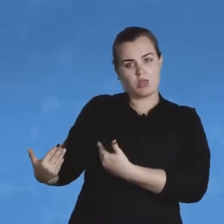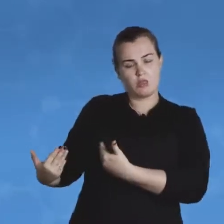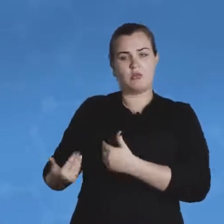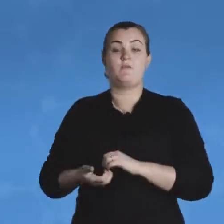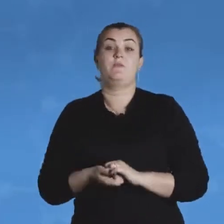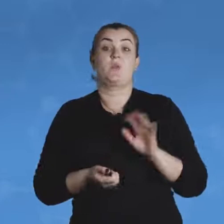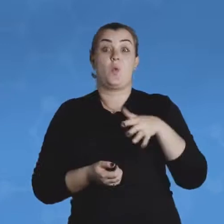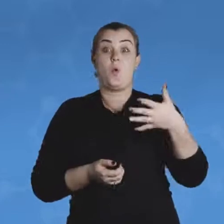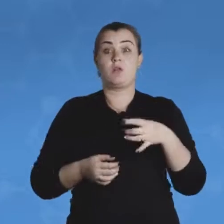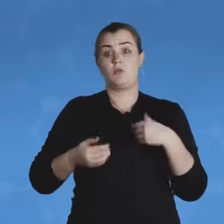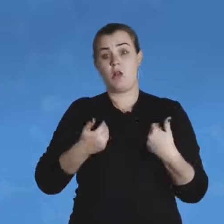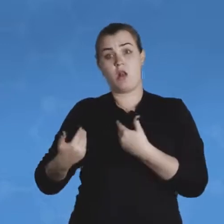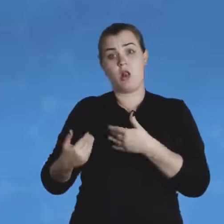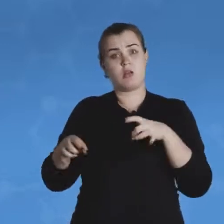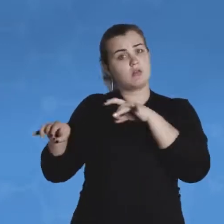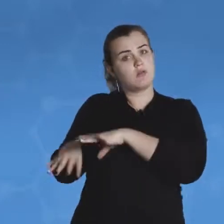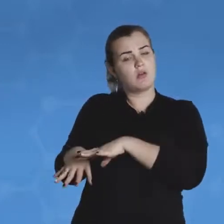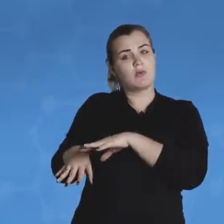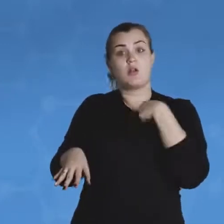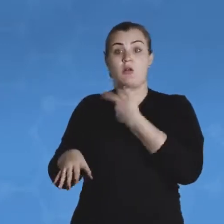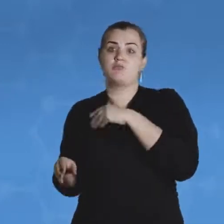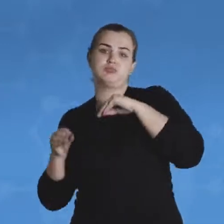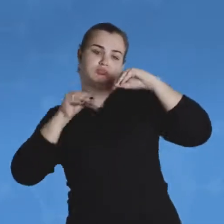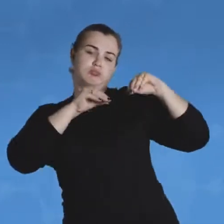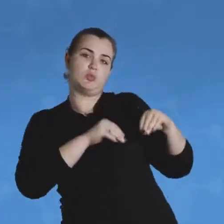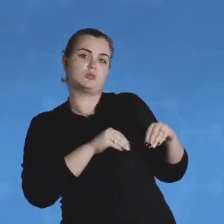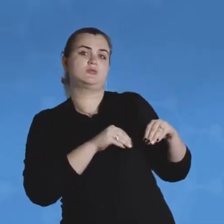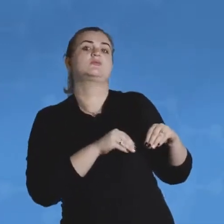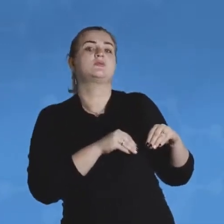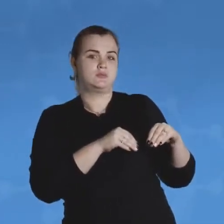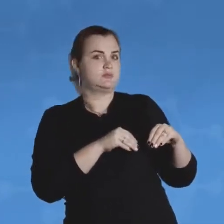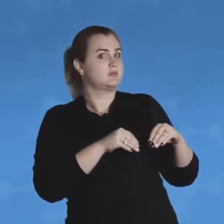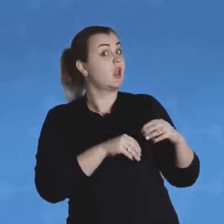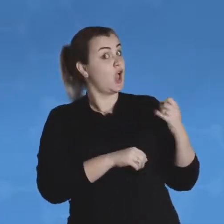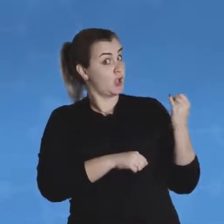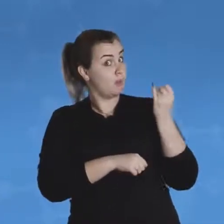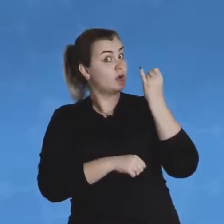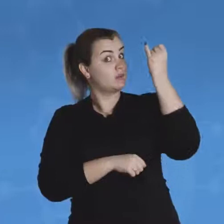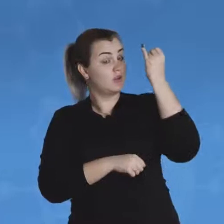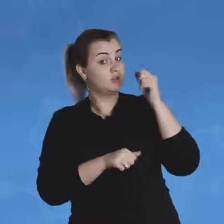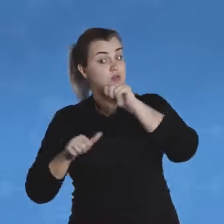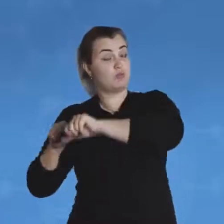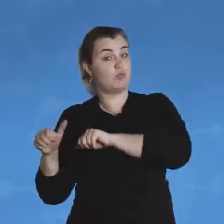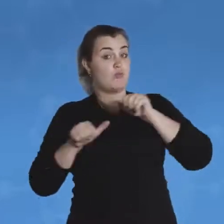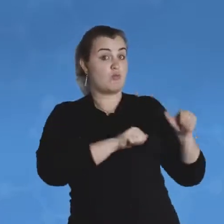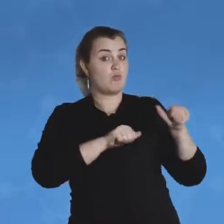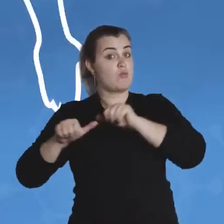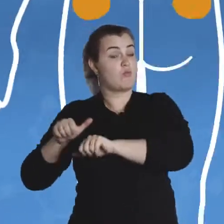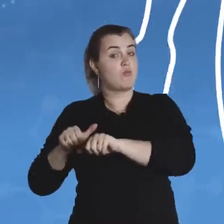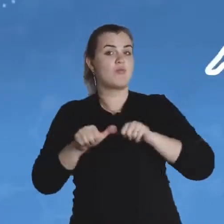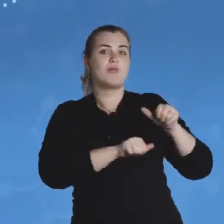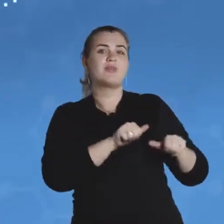Quando esgotar este local, mudamos para o lado esquerdo do corpo. É muito importante fazer o rodízio dos locais de aplicação